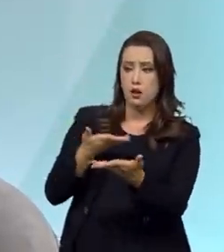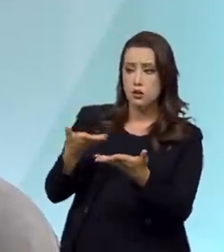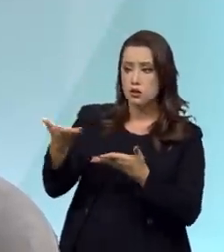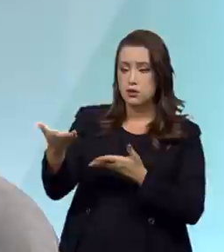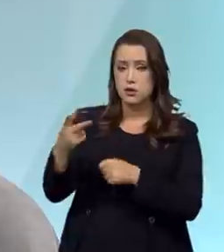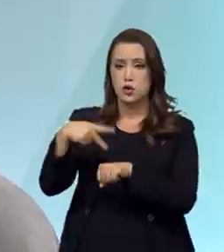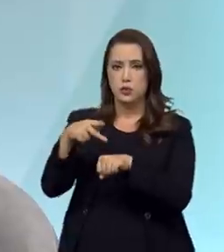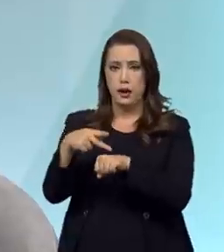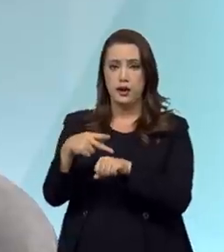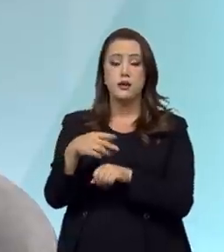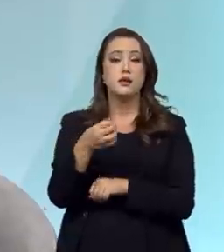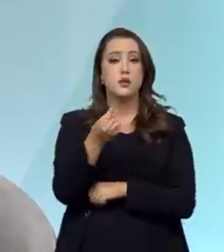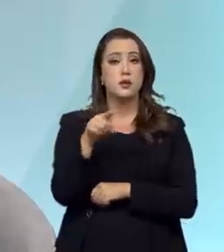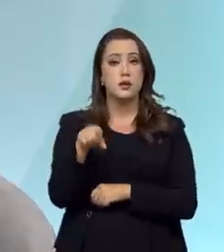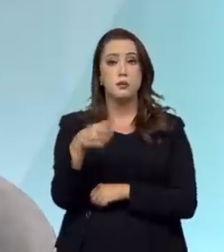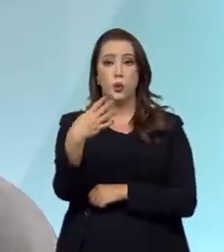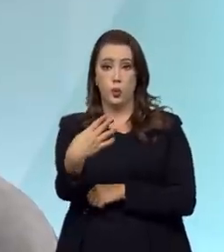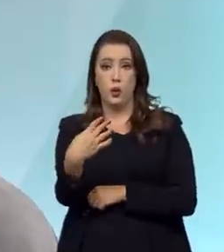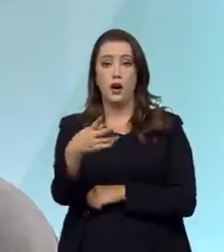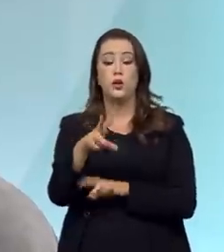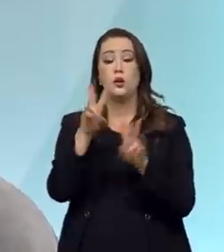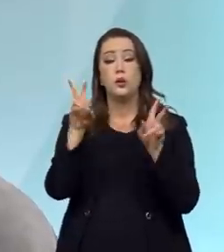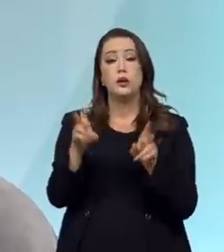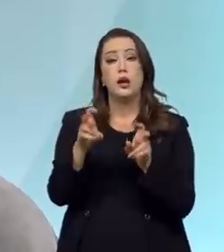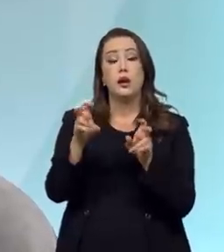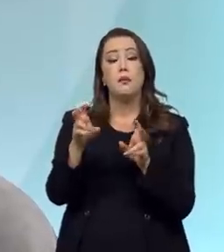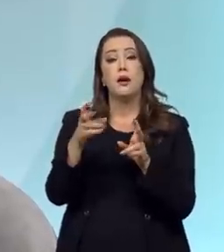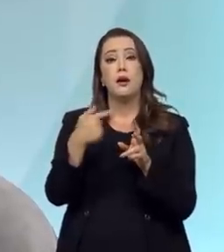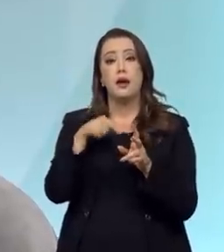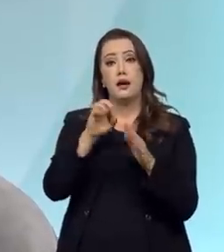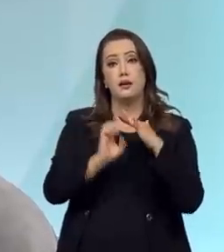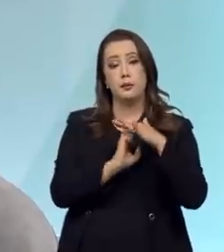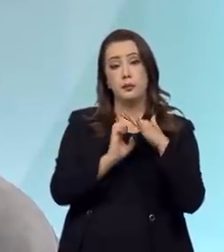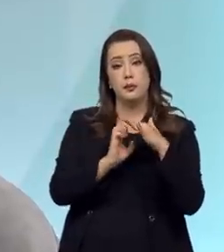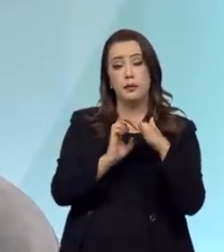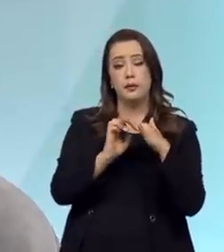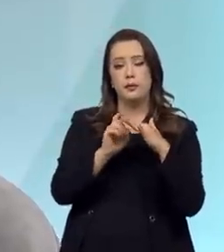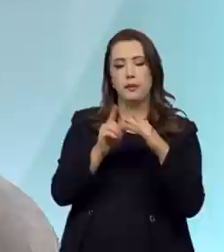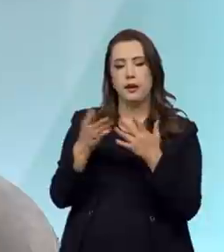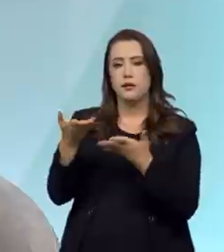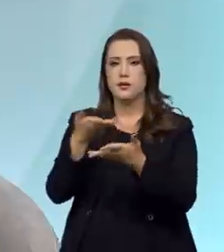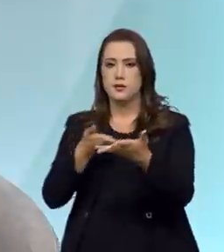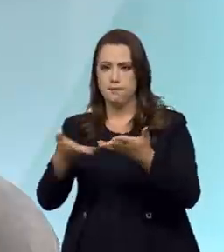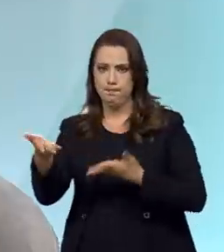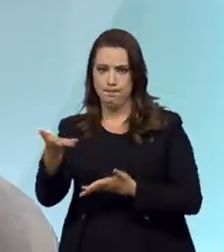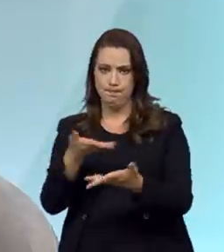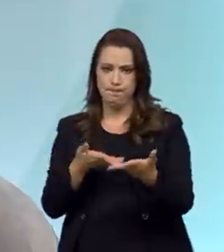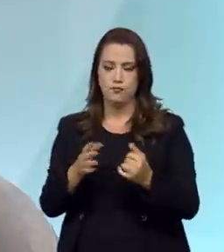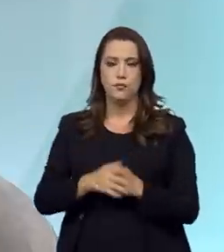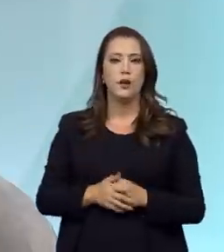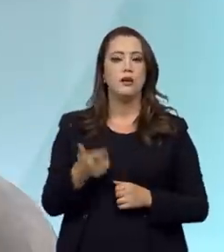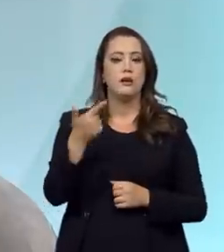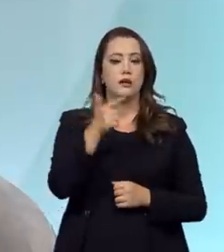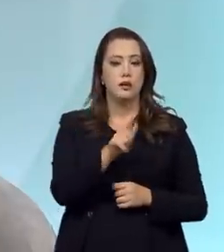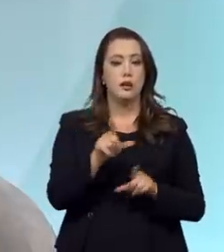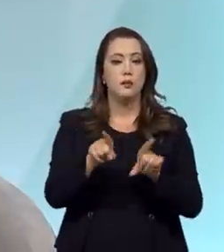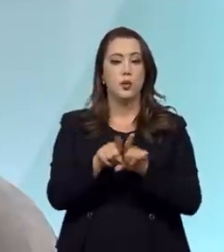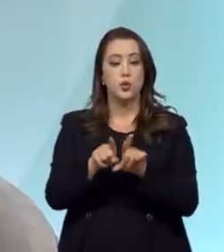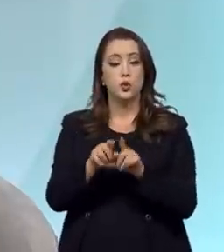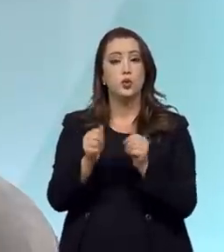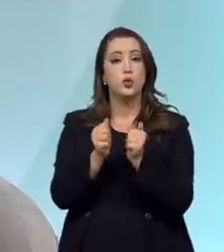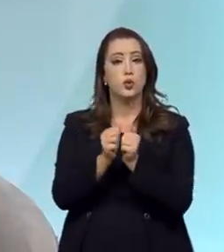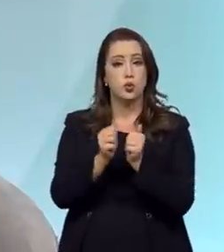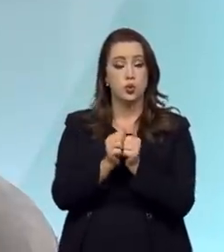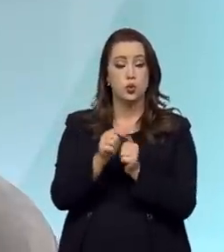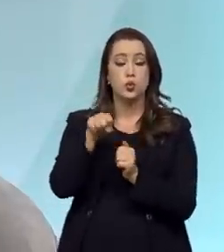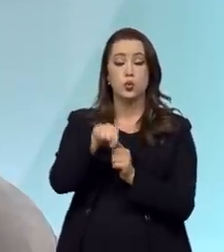entre empresas a próxima conferência do clima cop 27 no Egito trará mais um passo na regulação desse